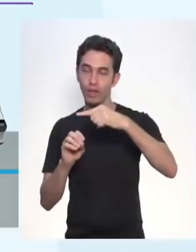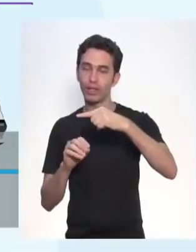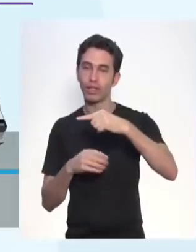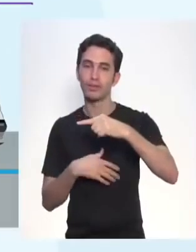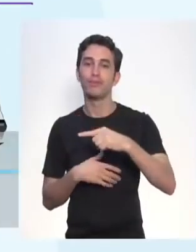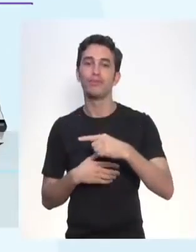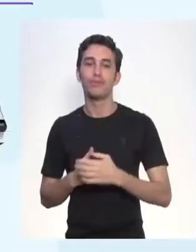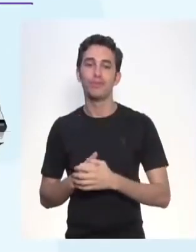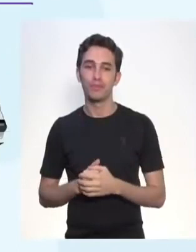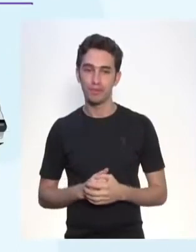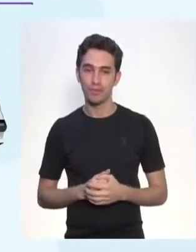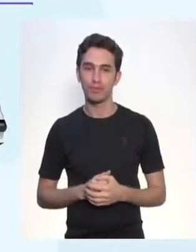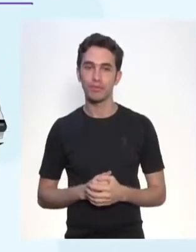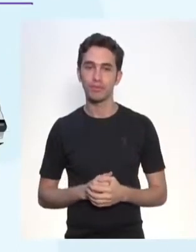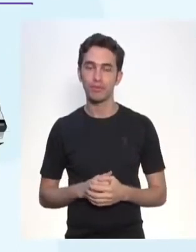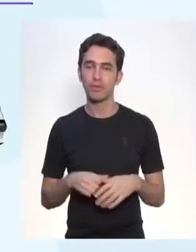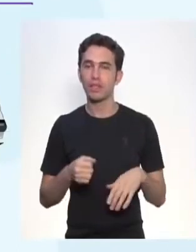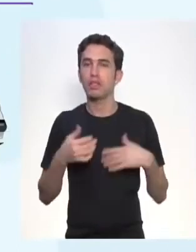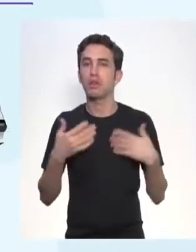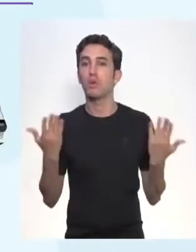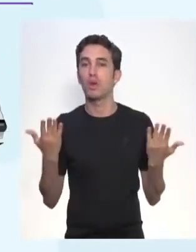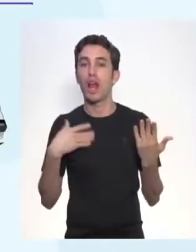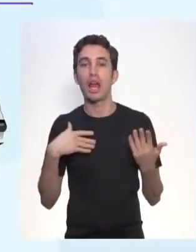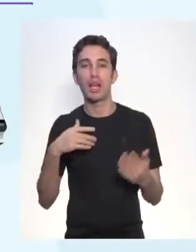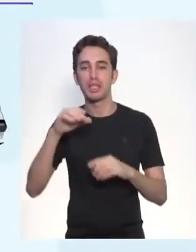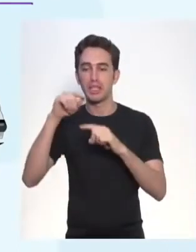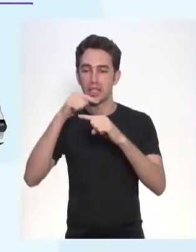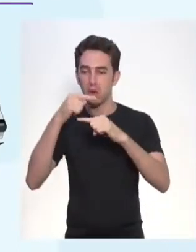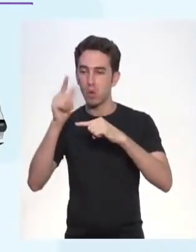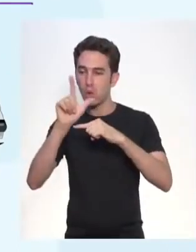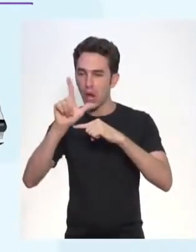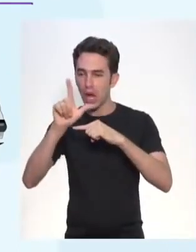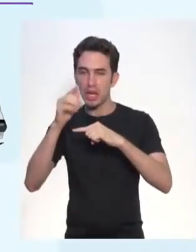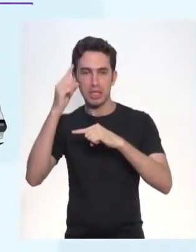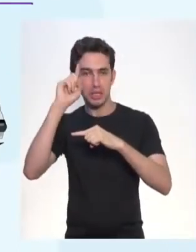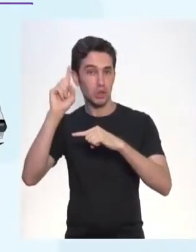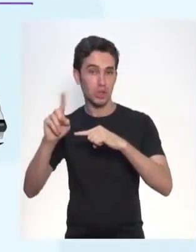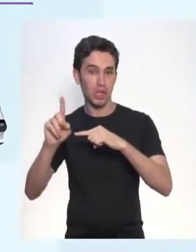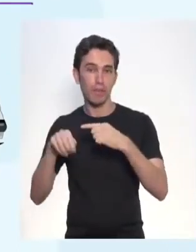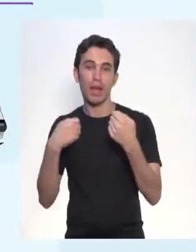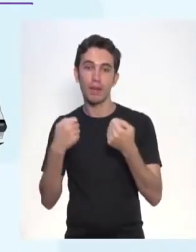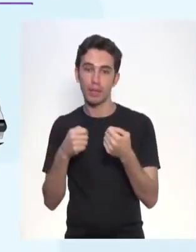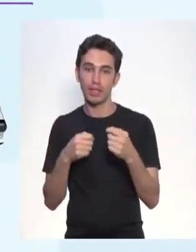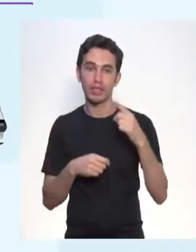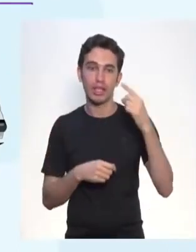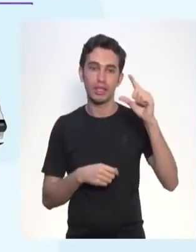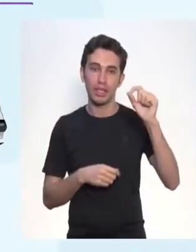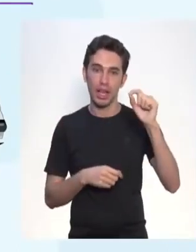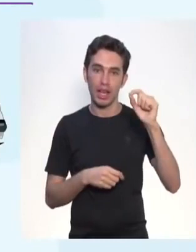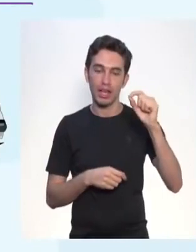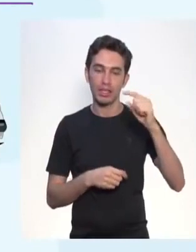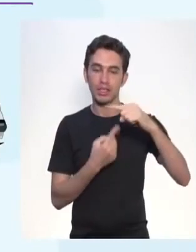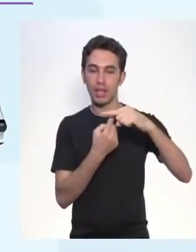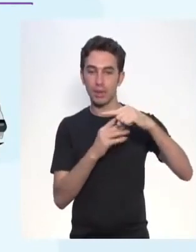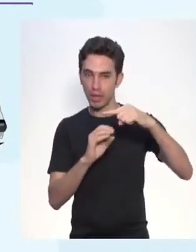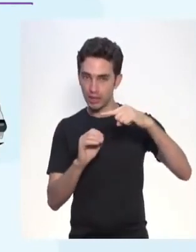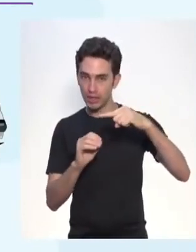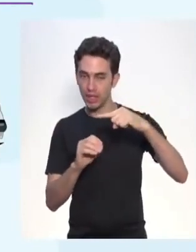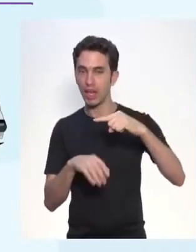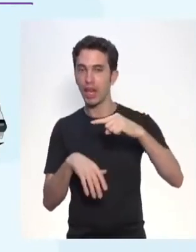250 quilômetros, tá? Será quanto? A gente desconhece. Montamos duas razões, 10 está para 100, tá